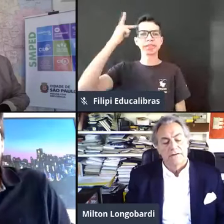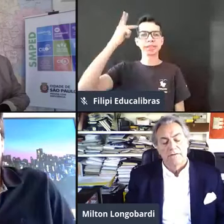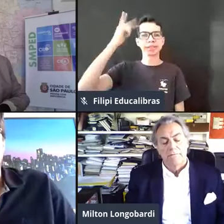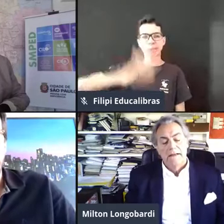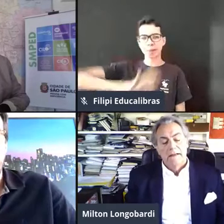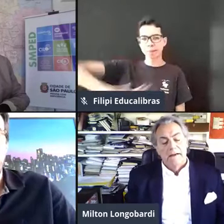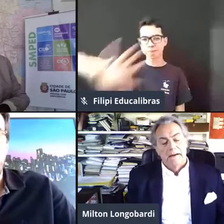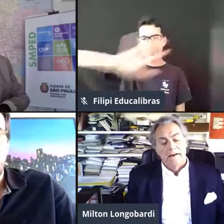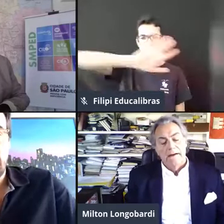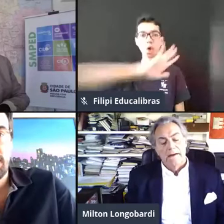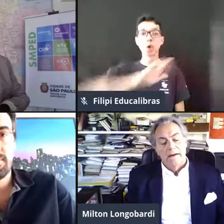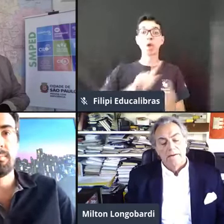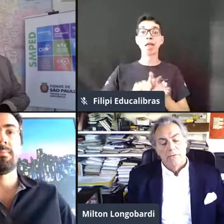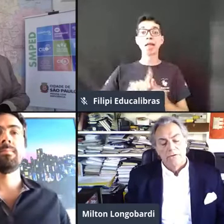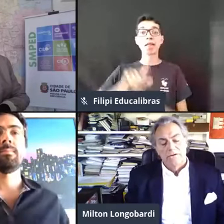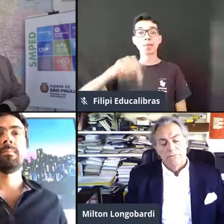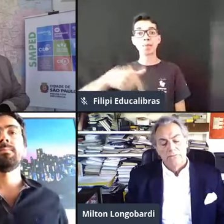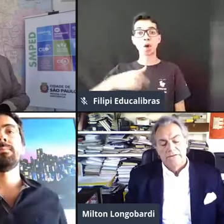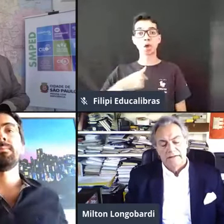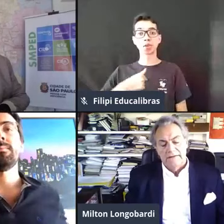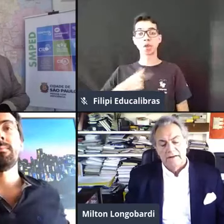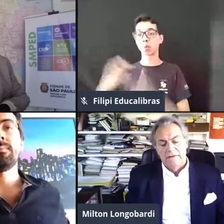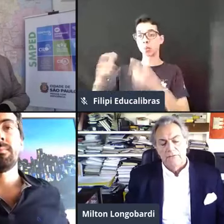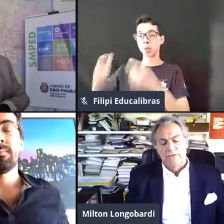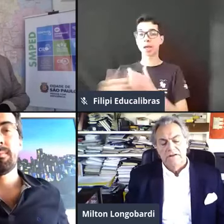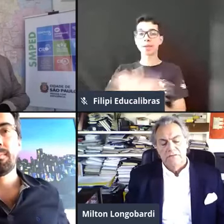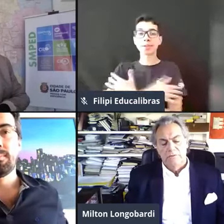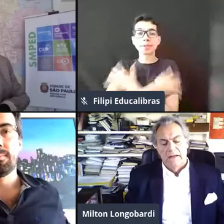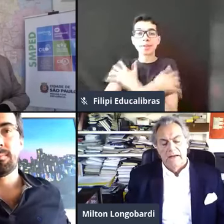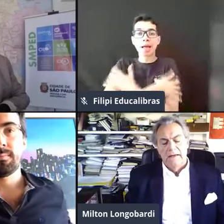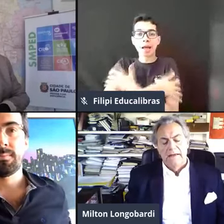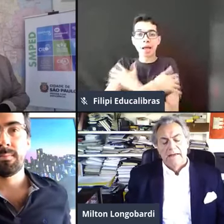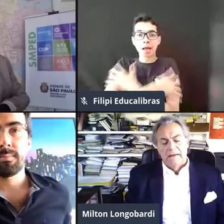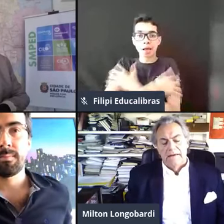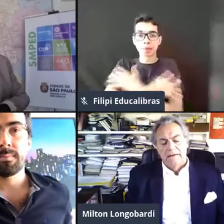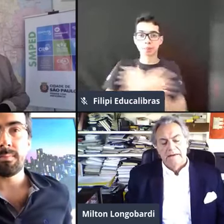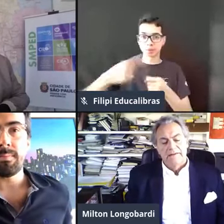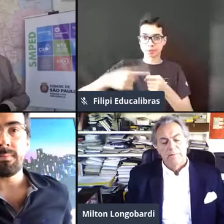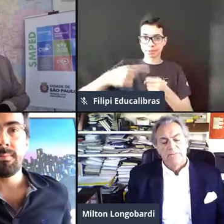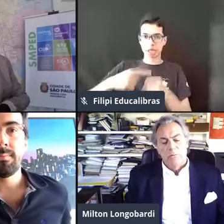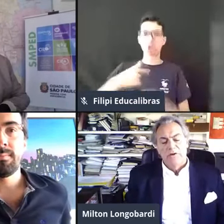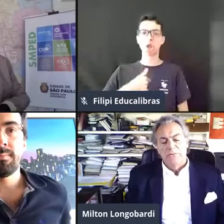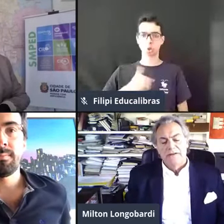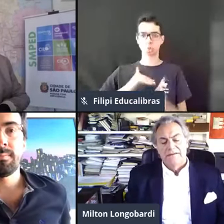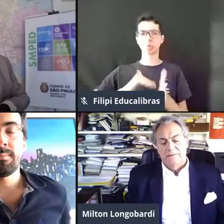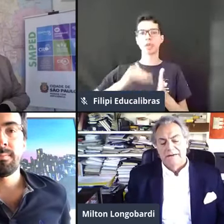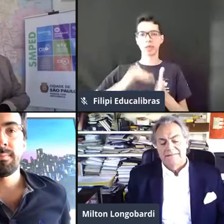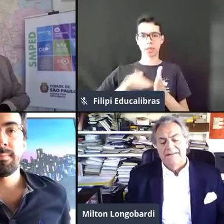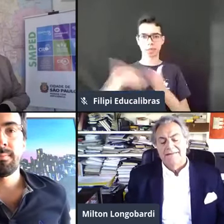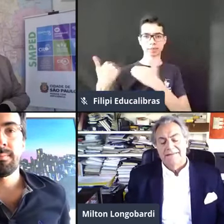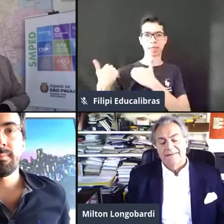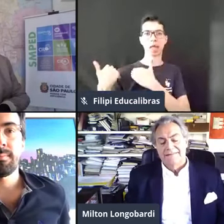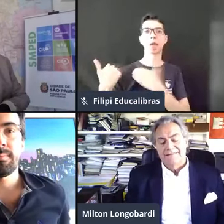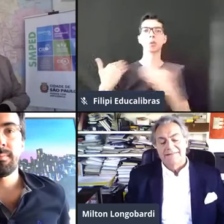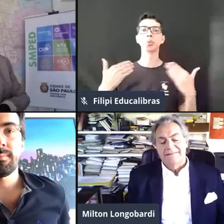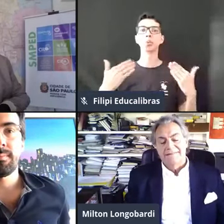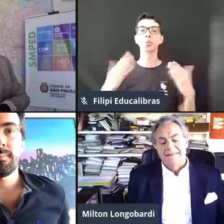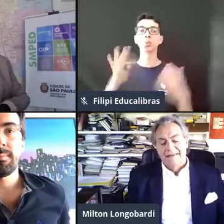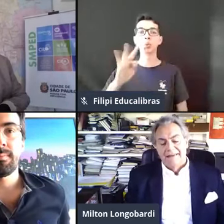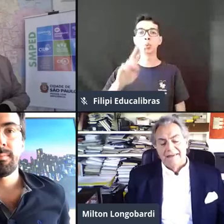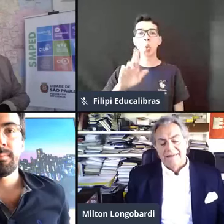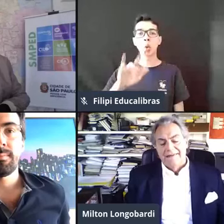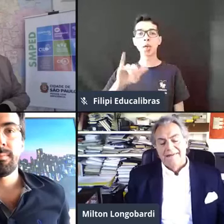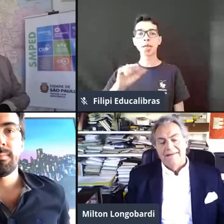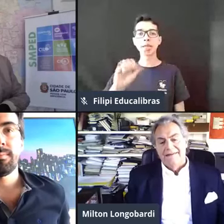do Jordão, onde fui secretário de turismo lá, que também foi uma experiência bastante